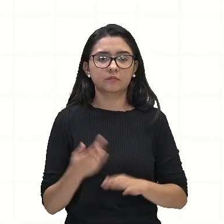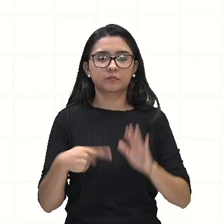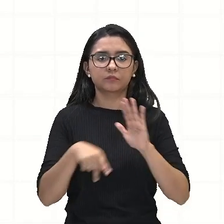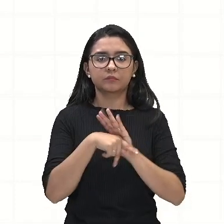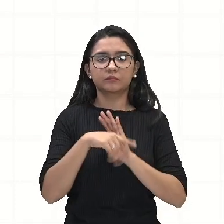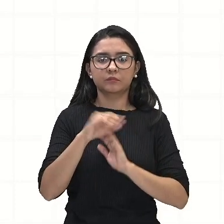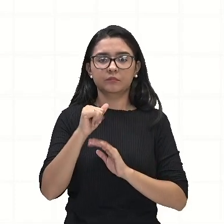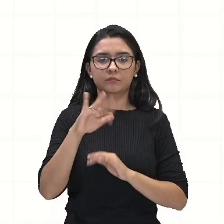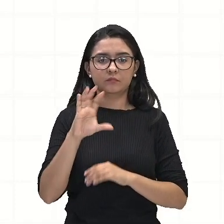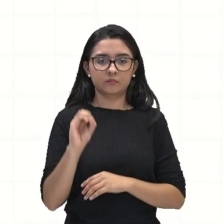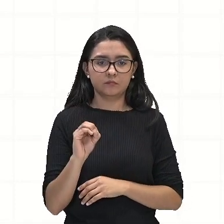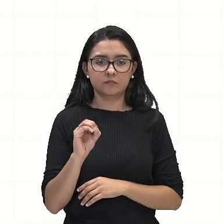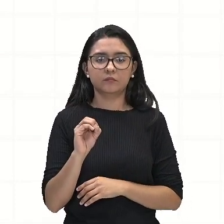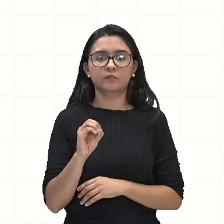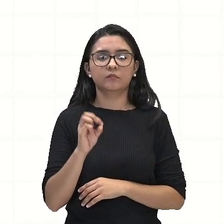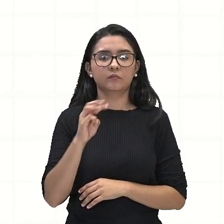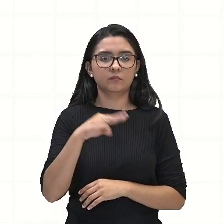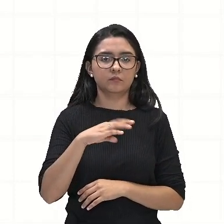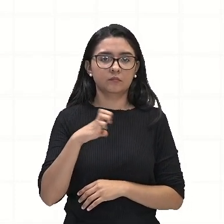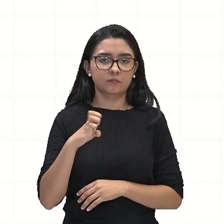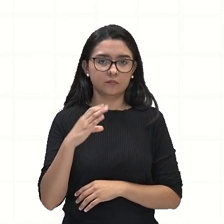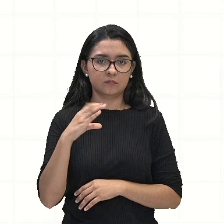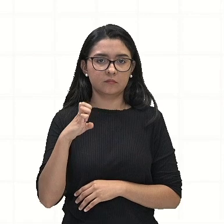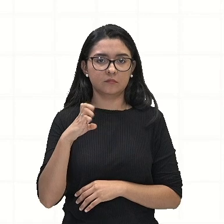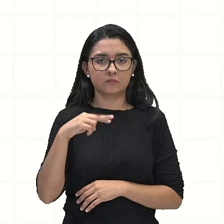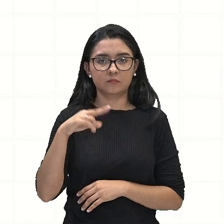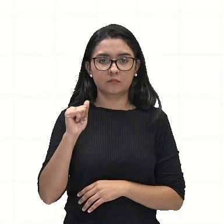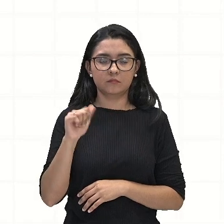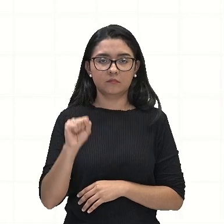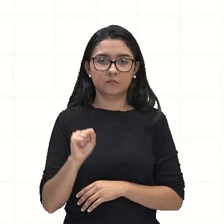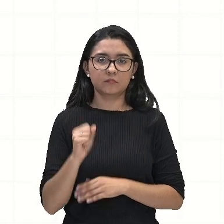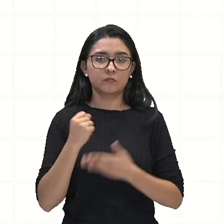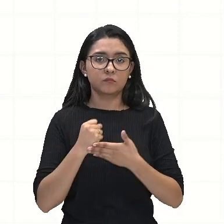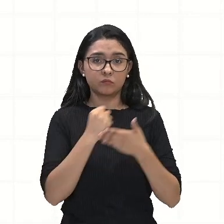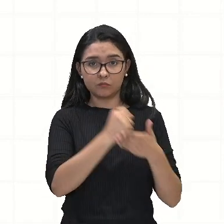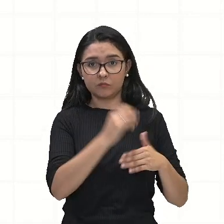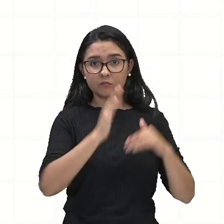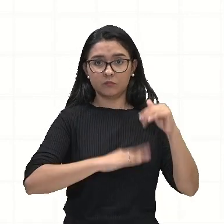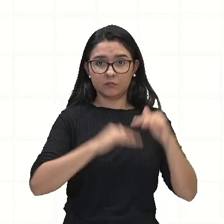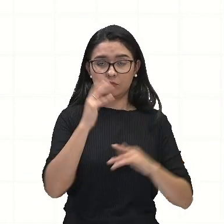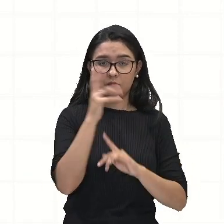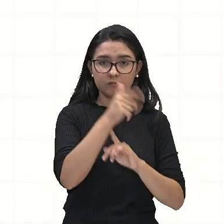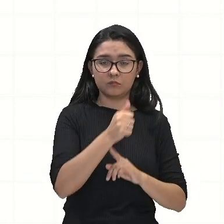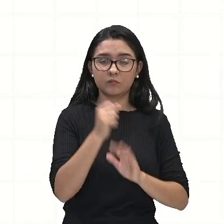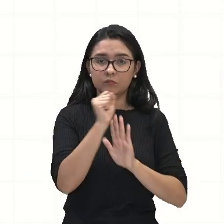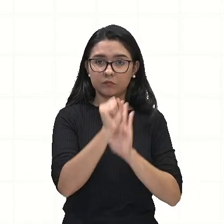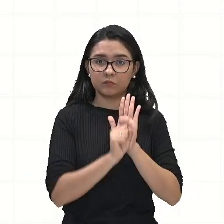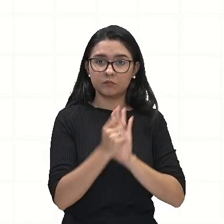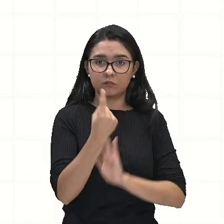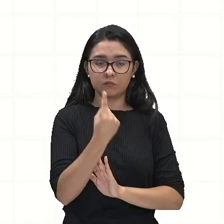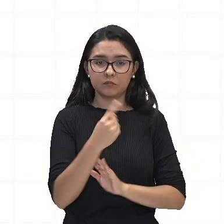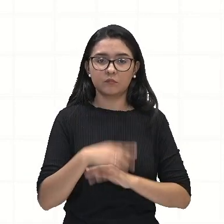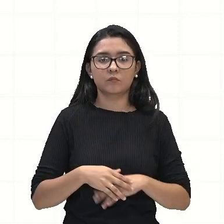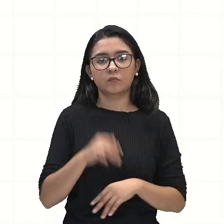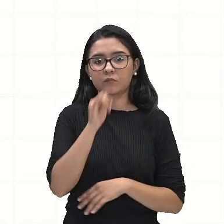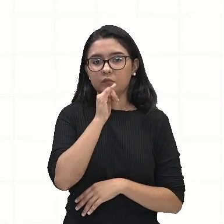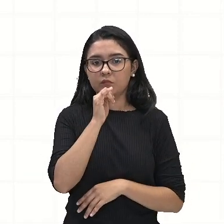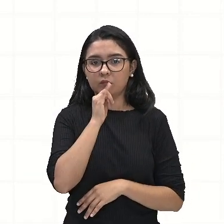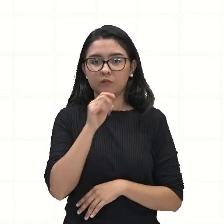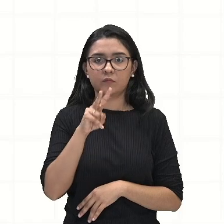Caio Mecenas, que beneficiou ali artistas, né, romanos lá no século I, como Virgílio, por